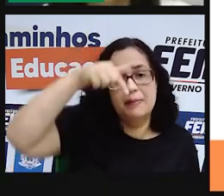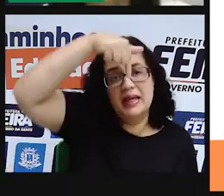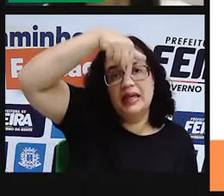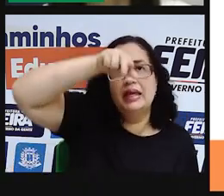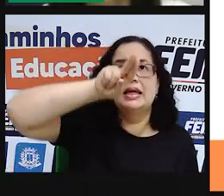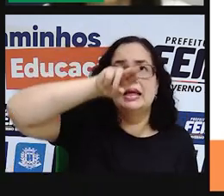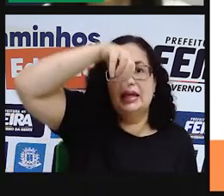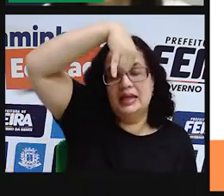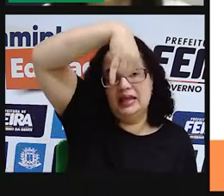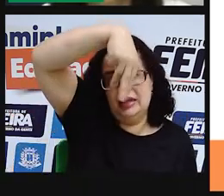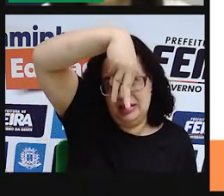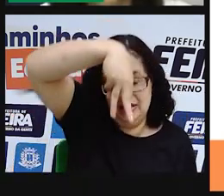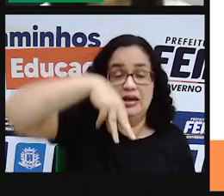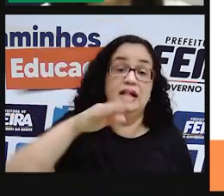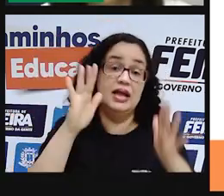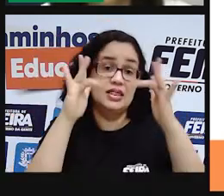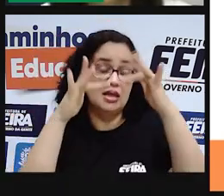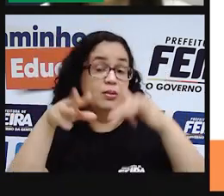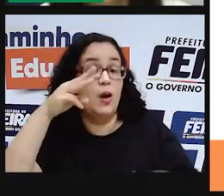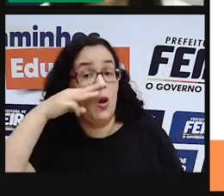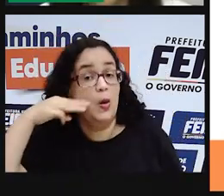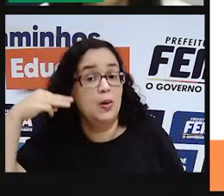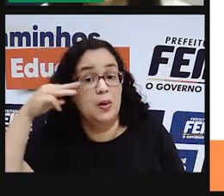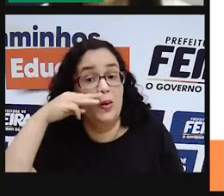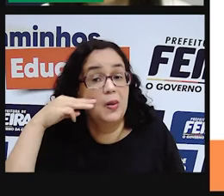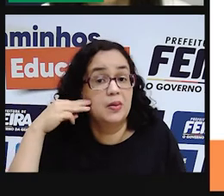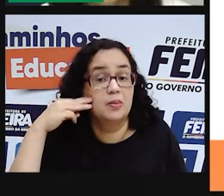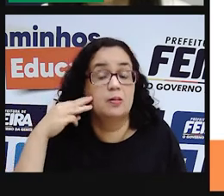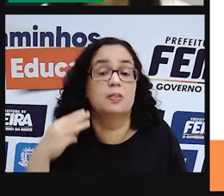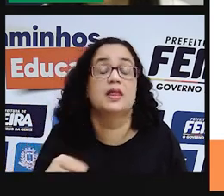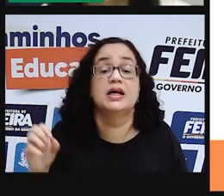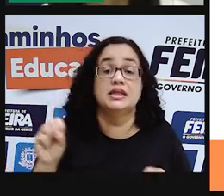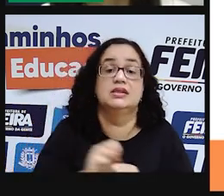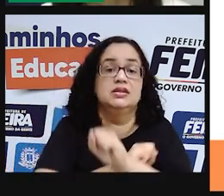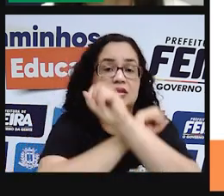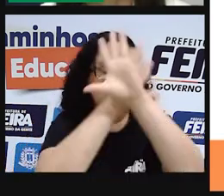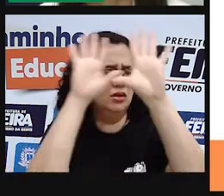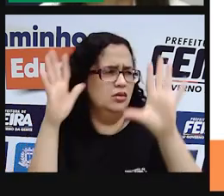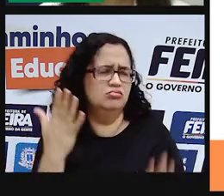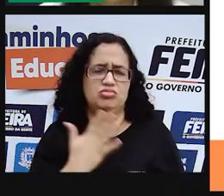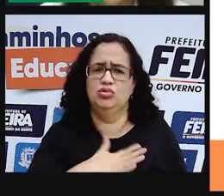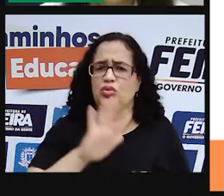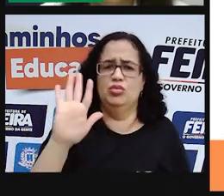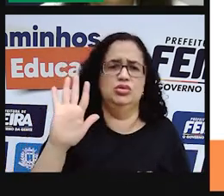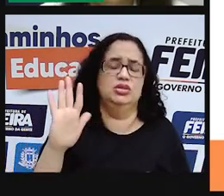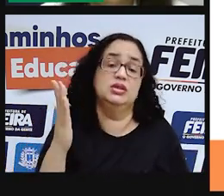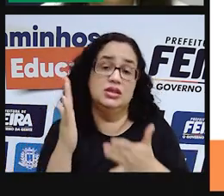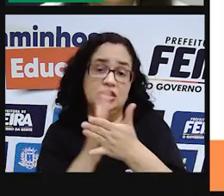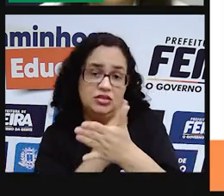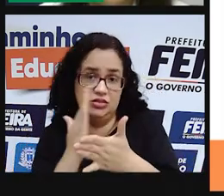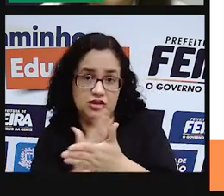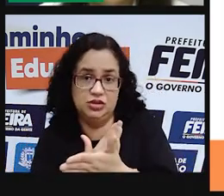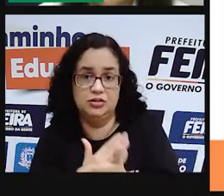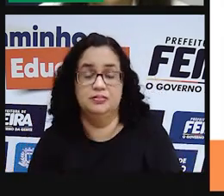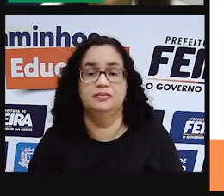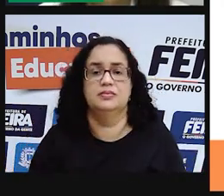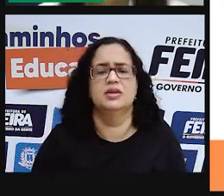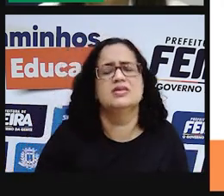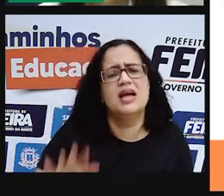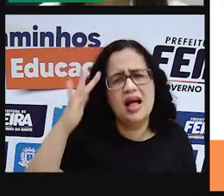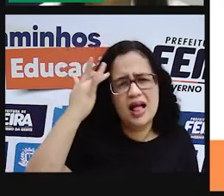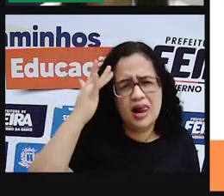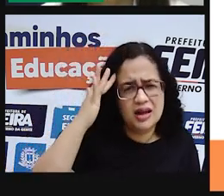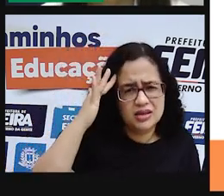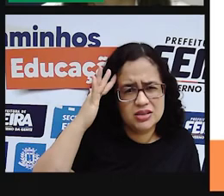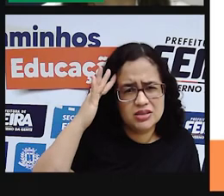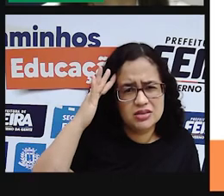era namorada de Magali. Então, nesse trecho aí, ele deixa claro que não é fã da revista. Você acha que